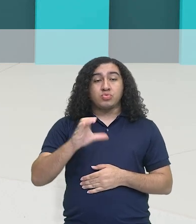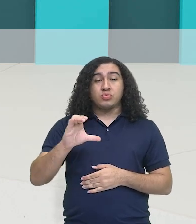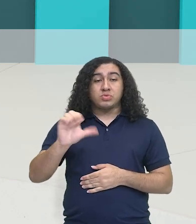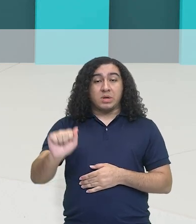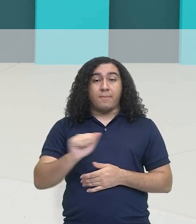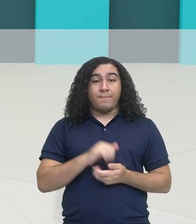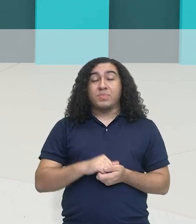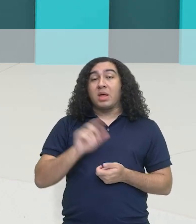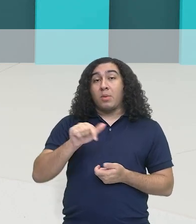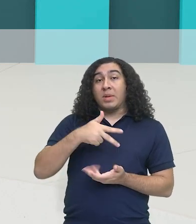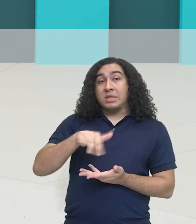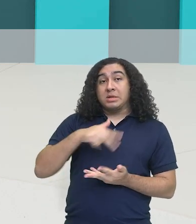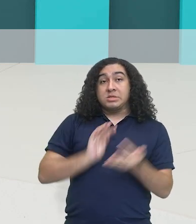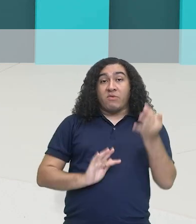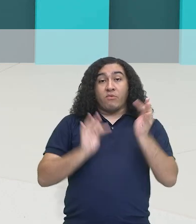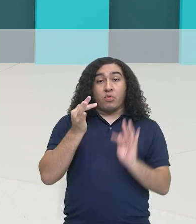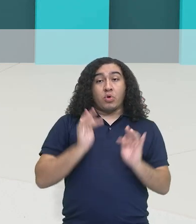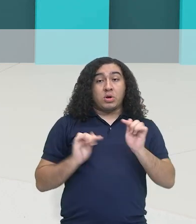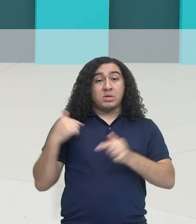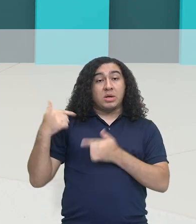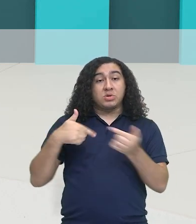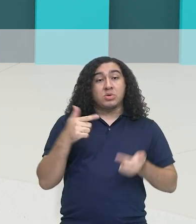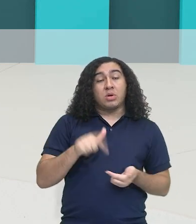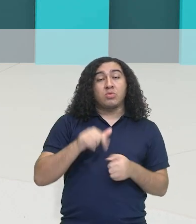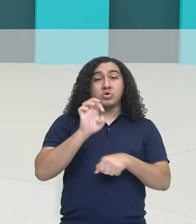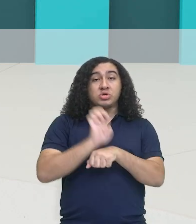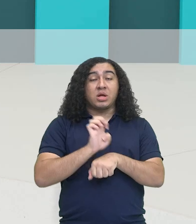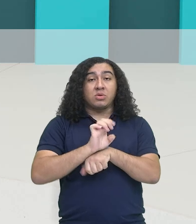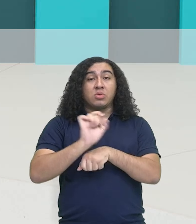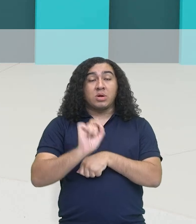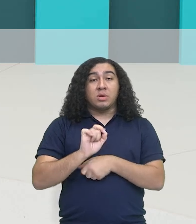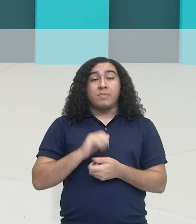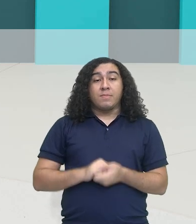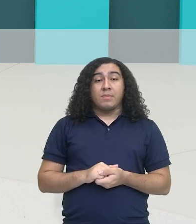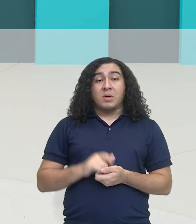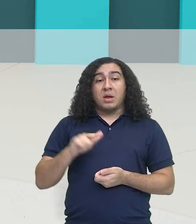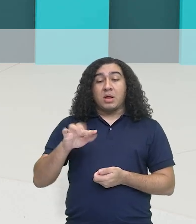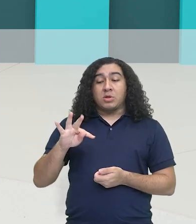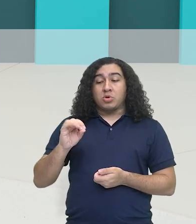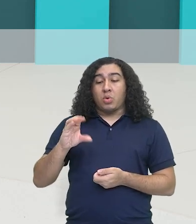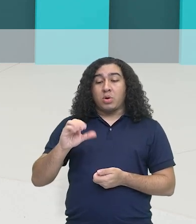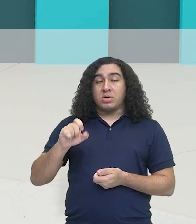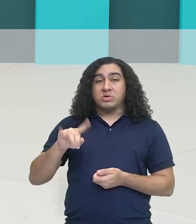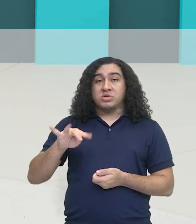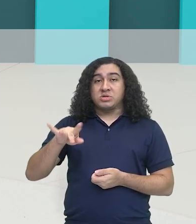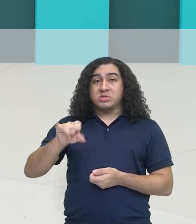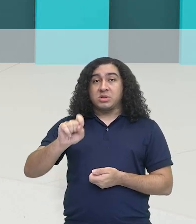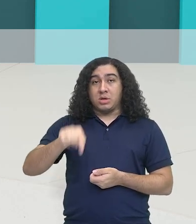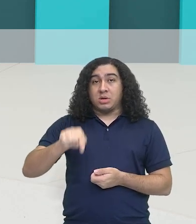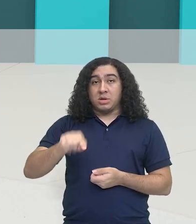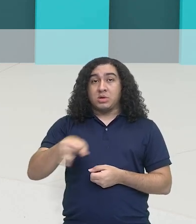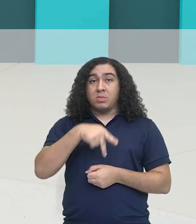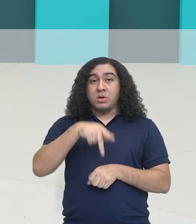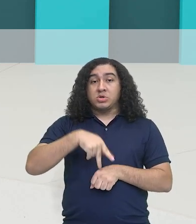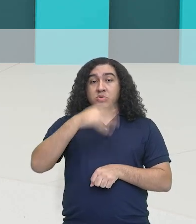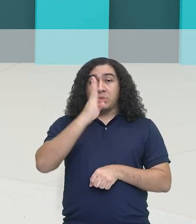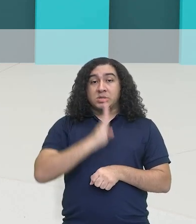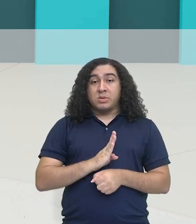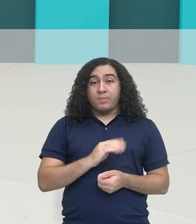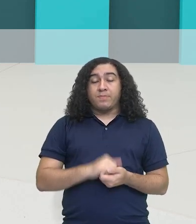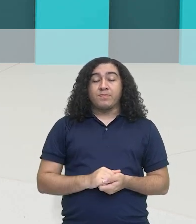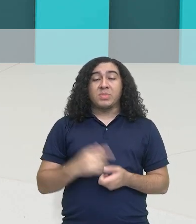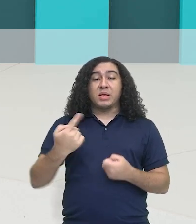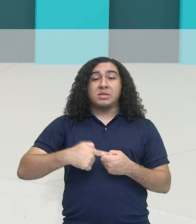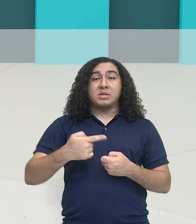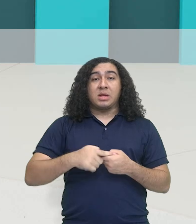dança folclórica tradicional do estado ali de Tocantins, né, aqui no país, né, no Brasil, na